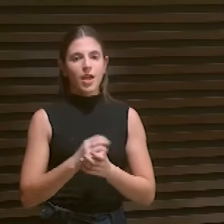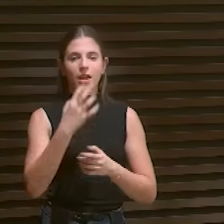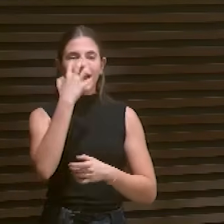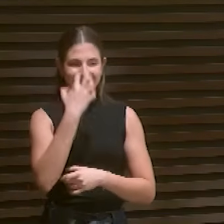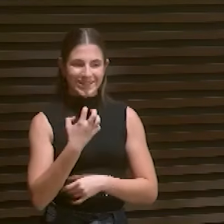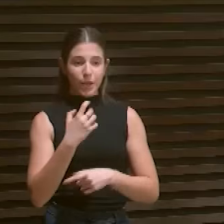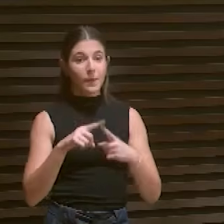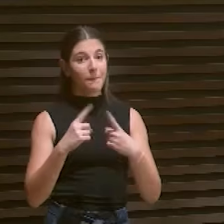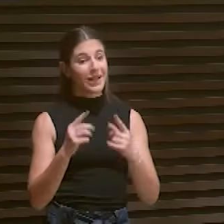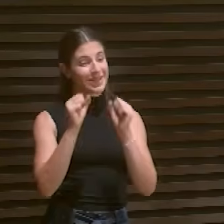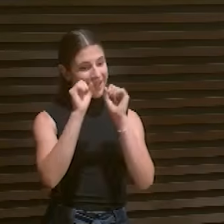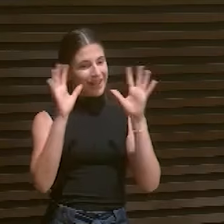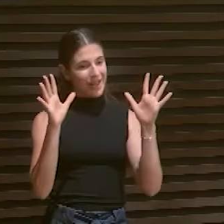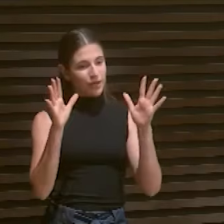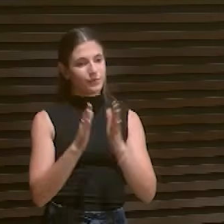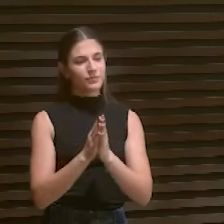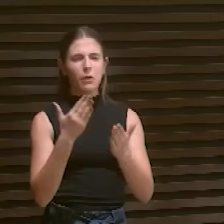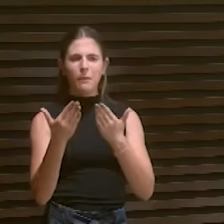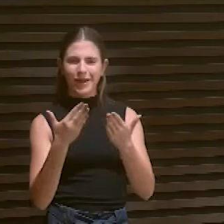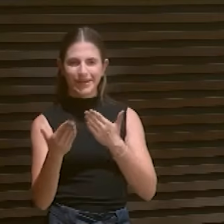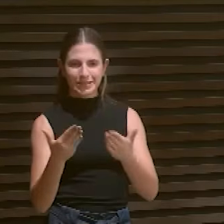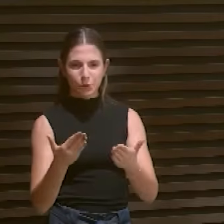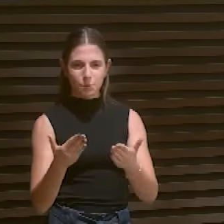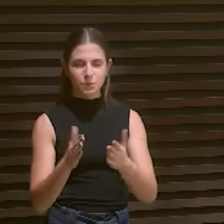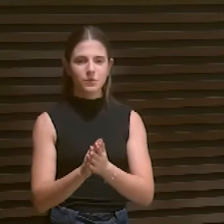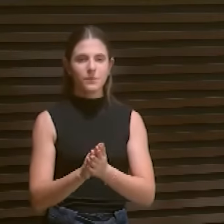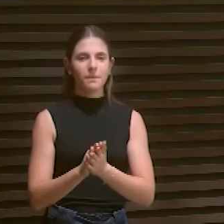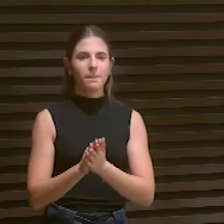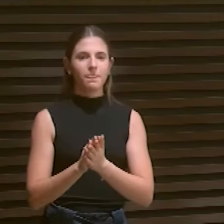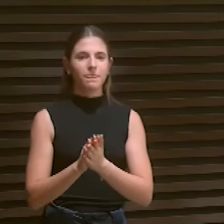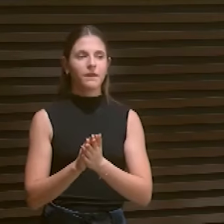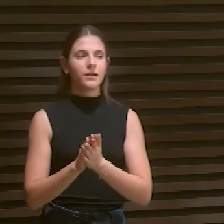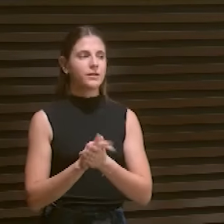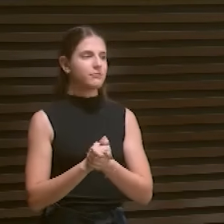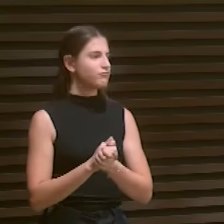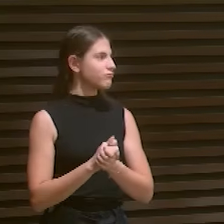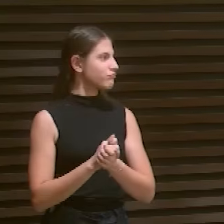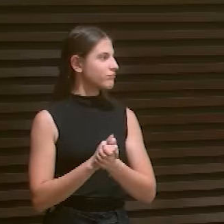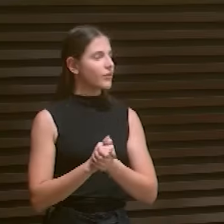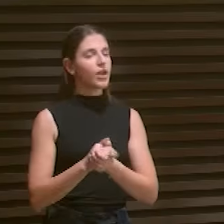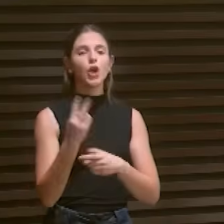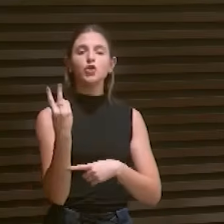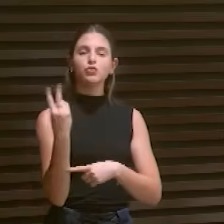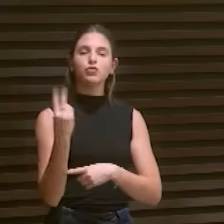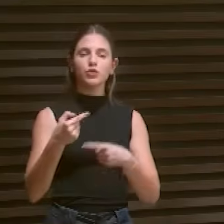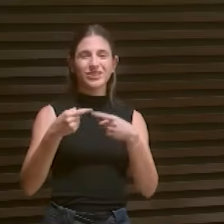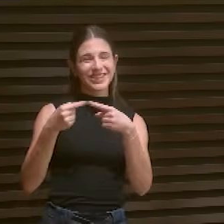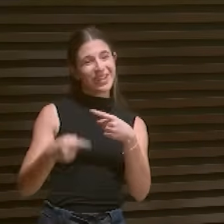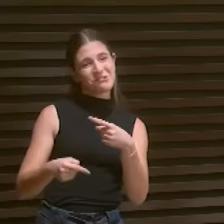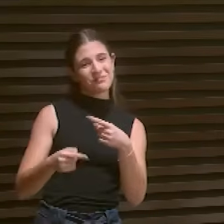Você não pode ter Deus como seu cônjuge e ainda assim ter o mundo como sua amante. São incompatíveis. Se você